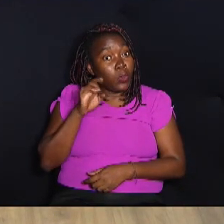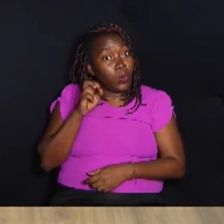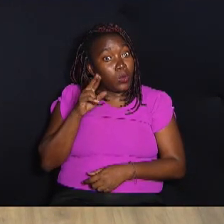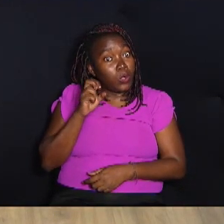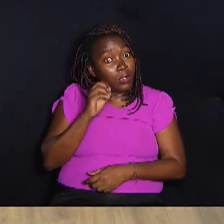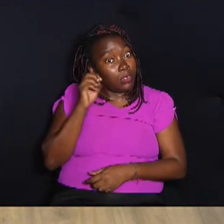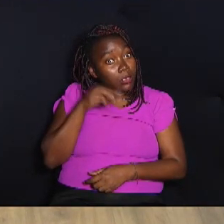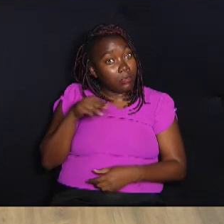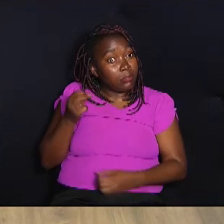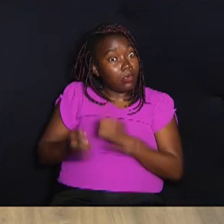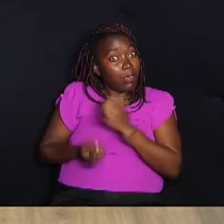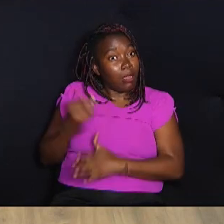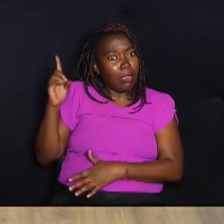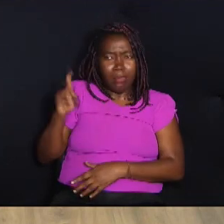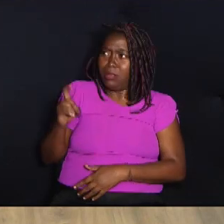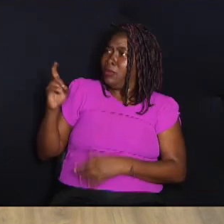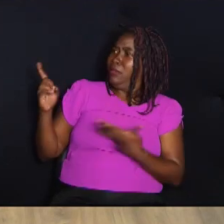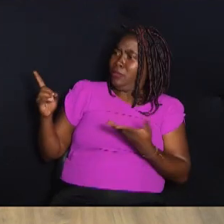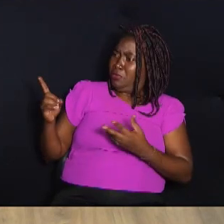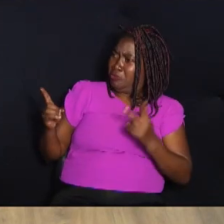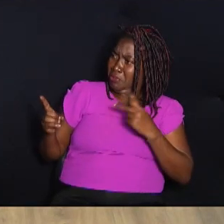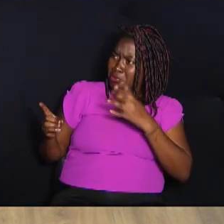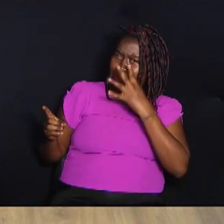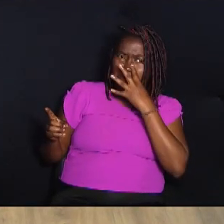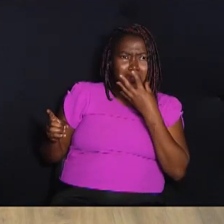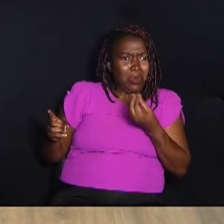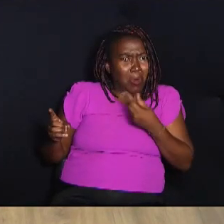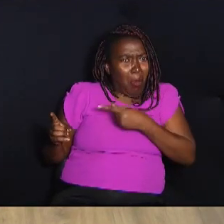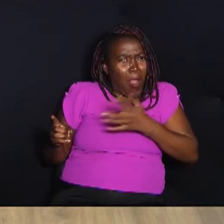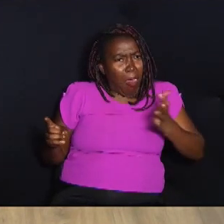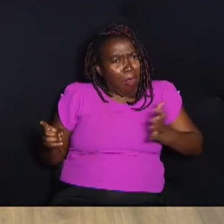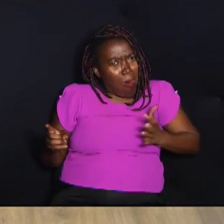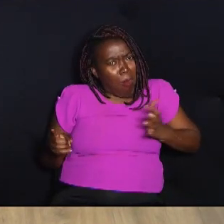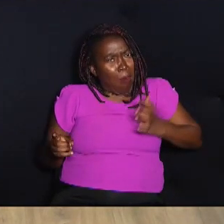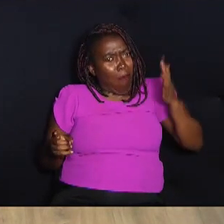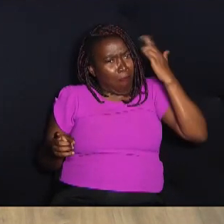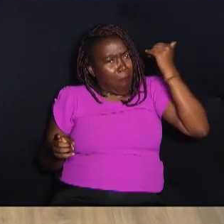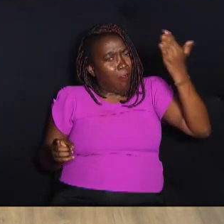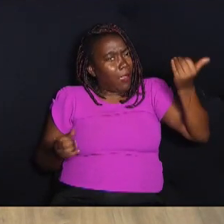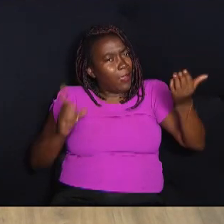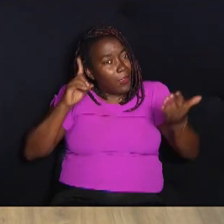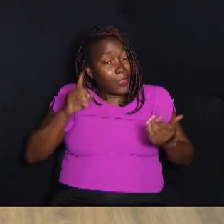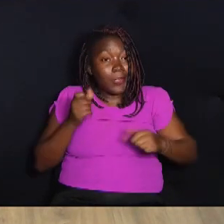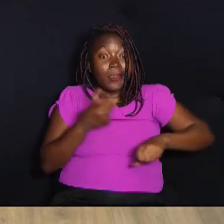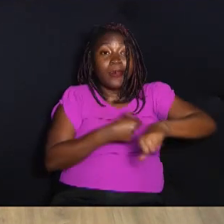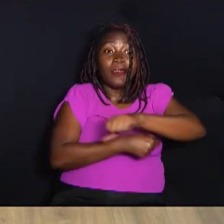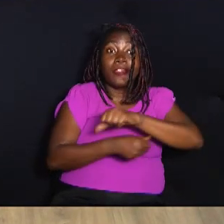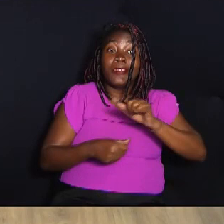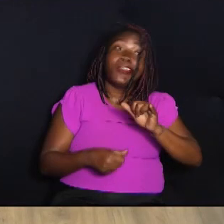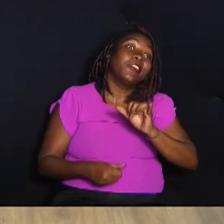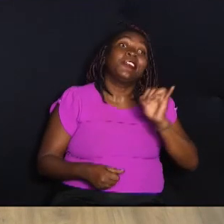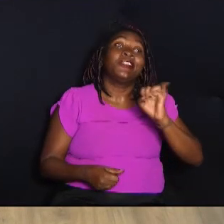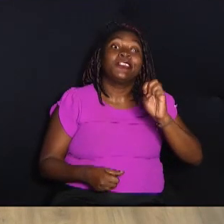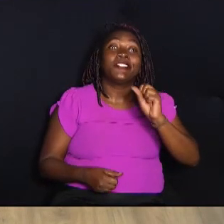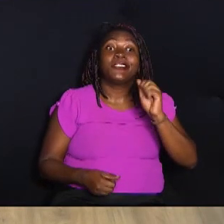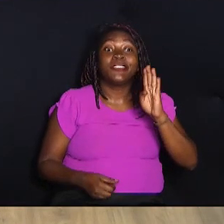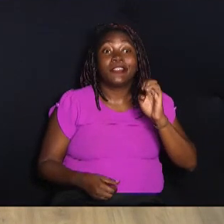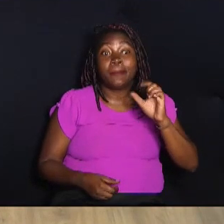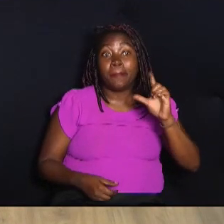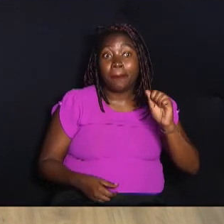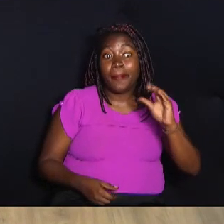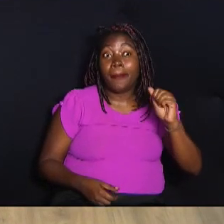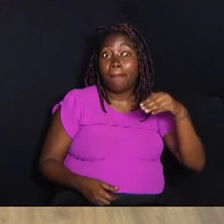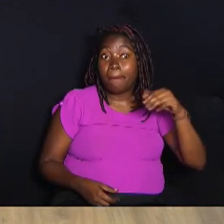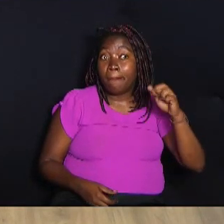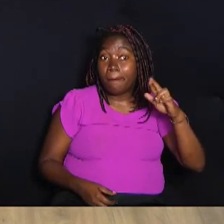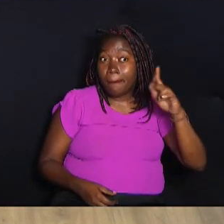monte de gente, nossa, mas ele é famoso, ele é rico, tá com depressão. Tem o caso da Isabela Camargo, jornalista, muito famosa também, já